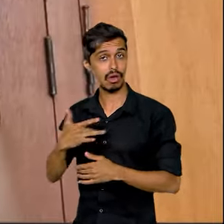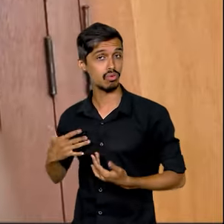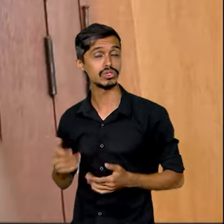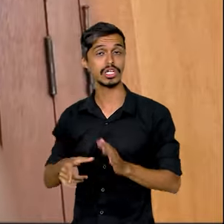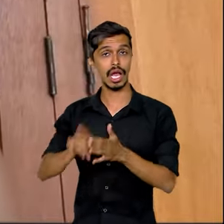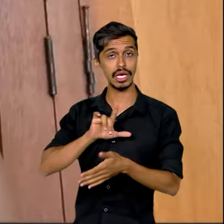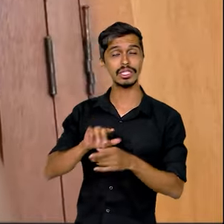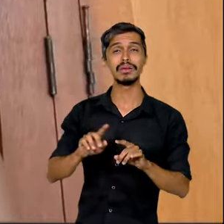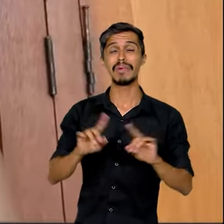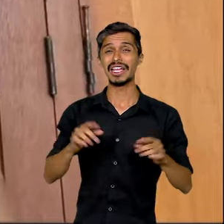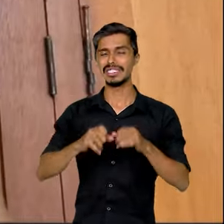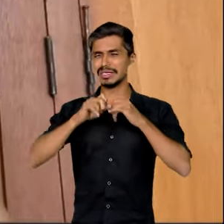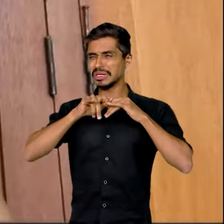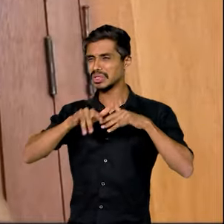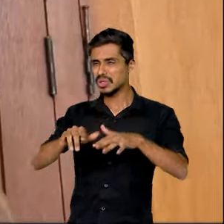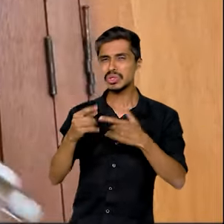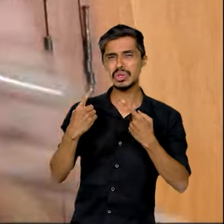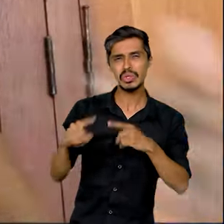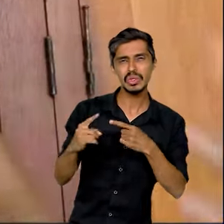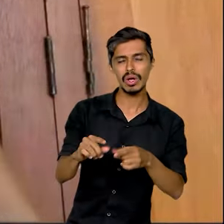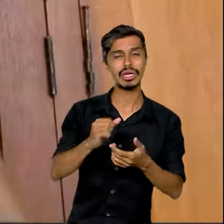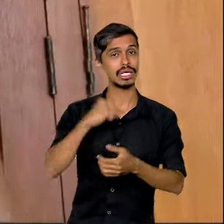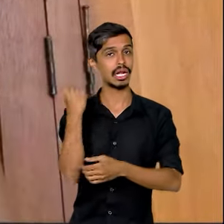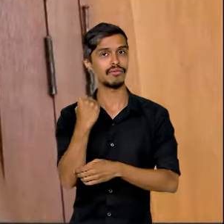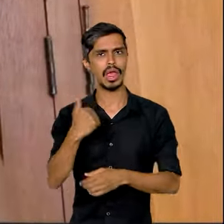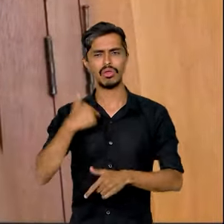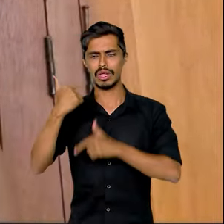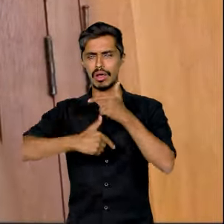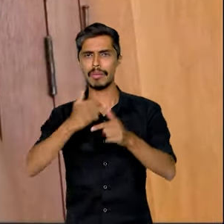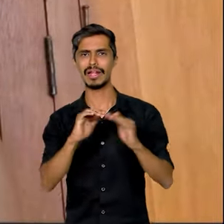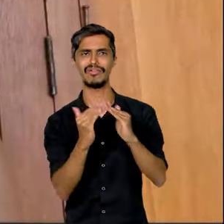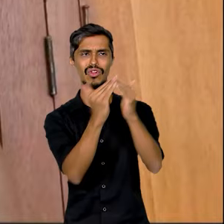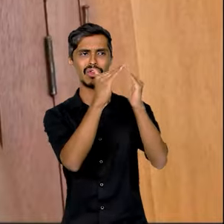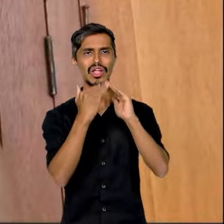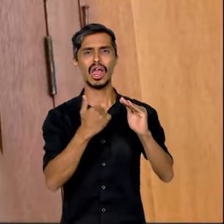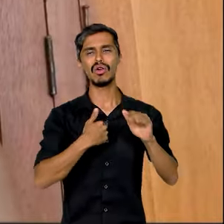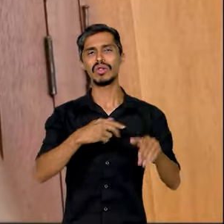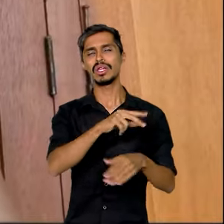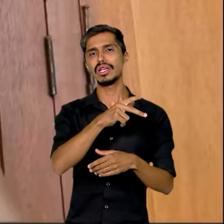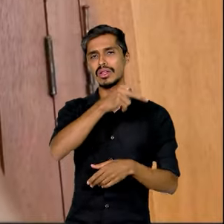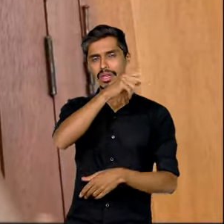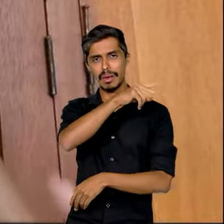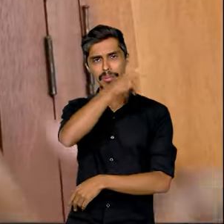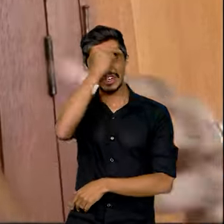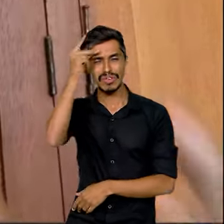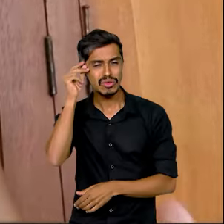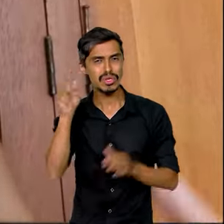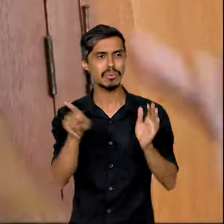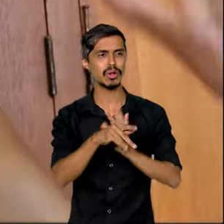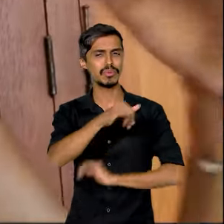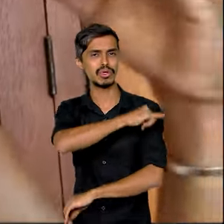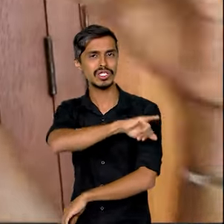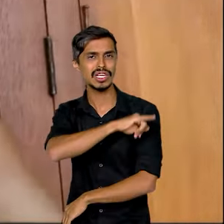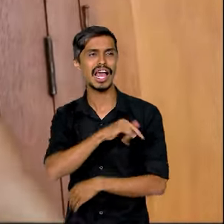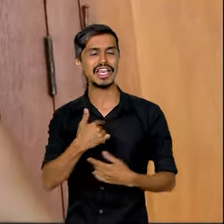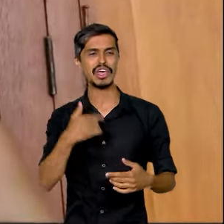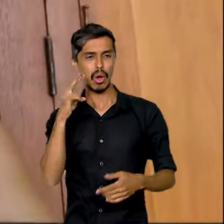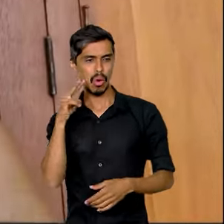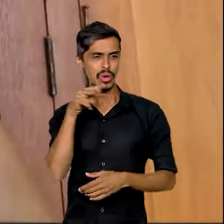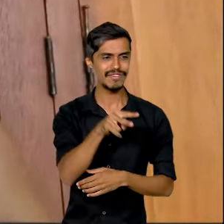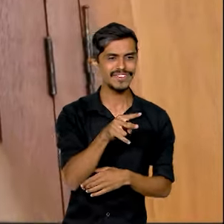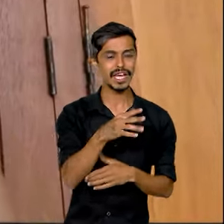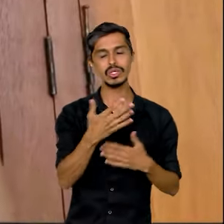repercussões graves na saúde. Eu trabalhei em favelas quando eu trabalhava na prefeitura do Rio de Janeiro como médica, e eu via,